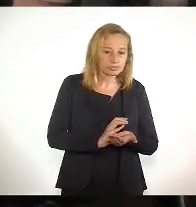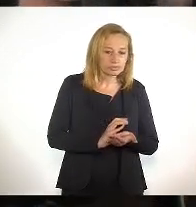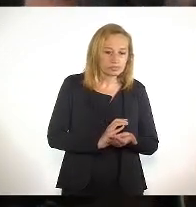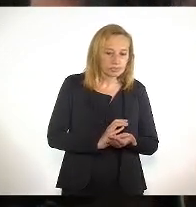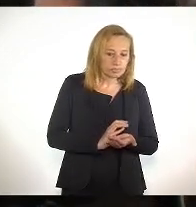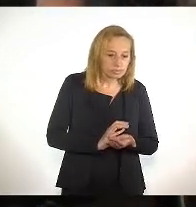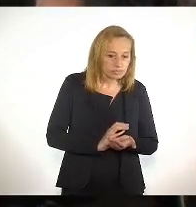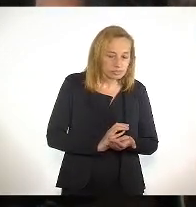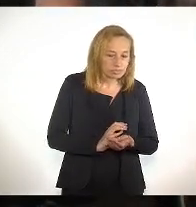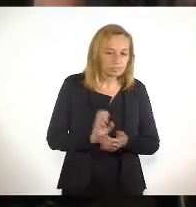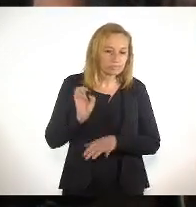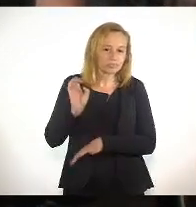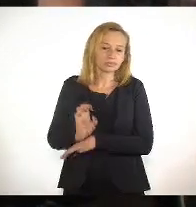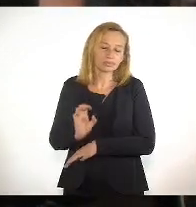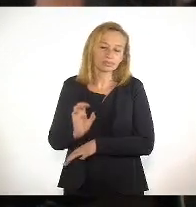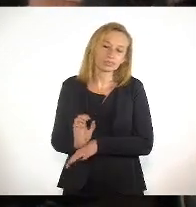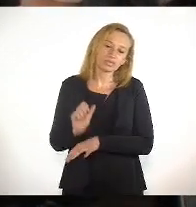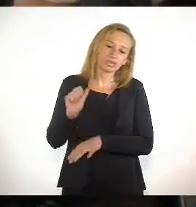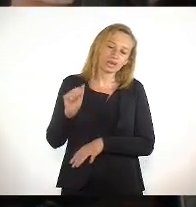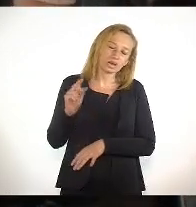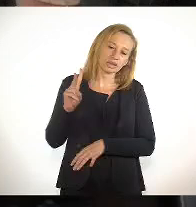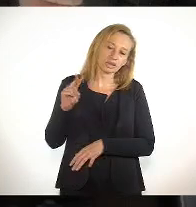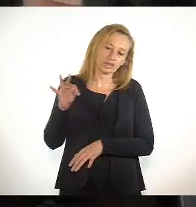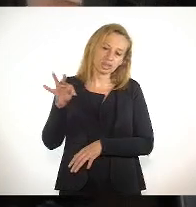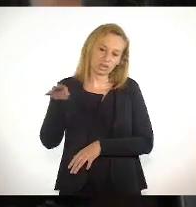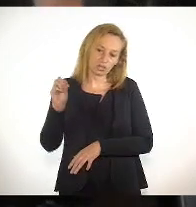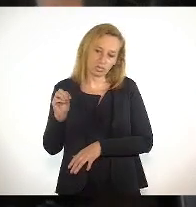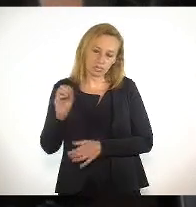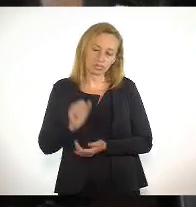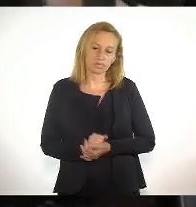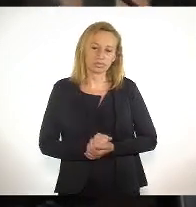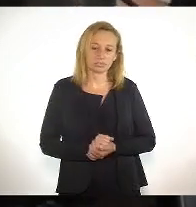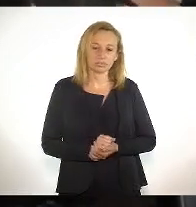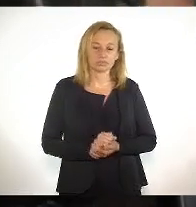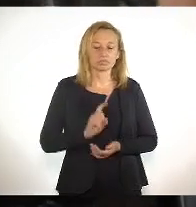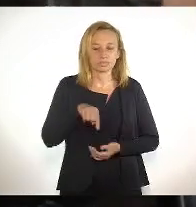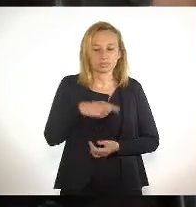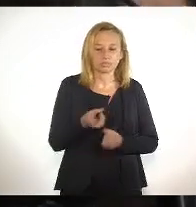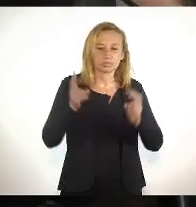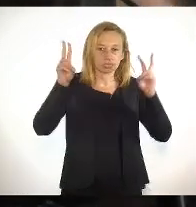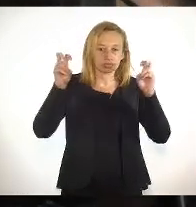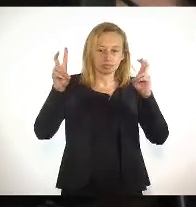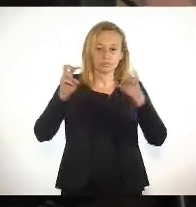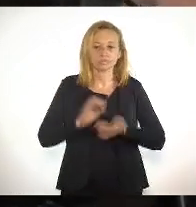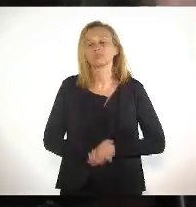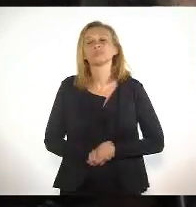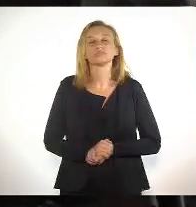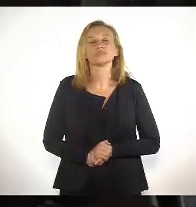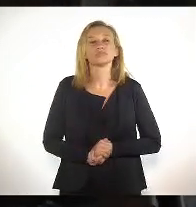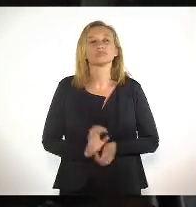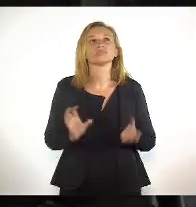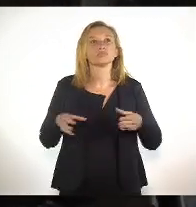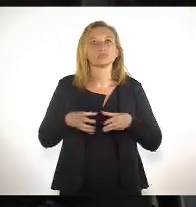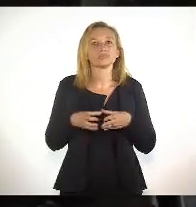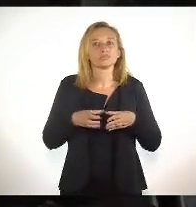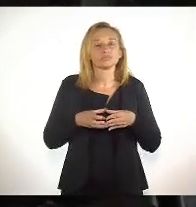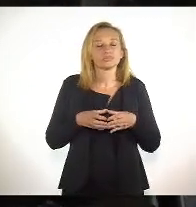a militares estaduais inativos, reserva ou reforma da outras providências. Parecer da Comissão